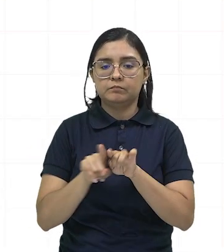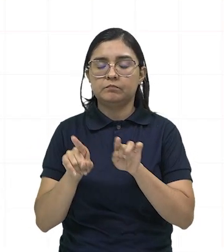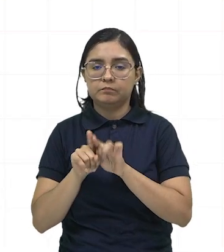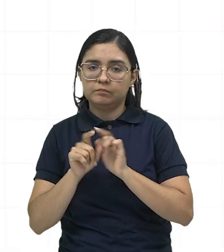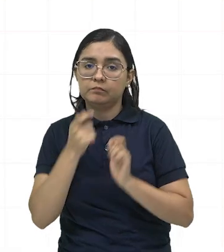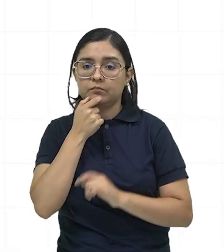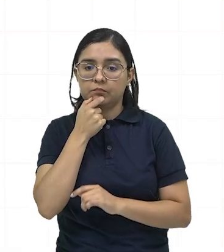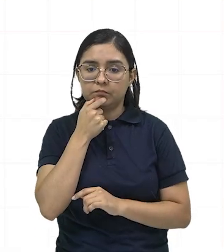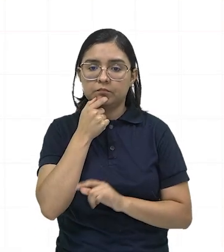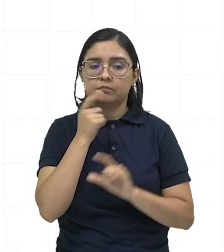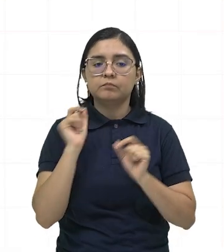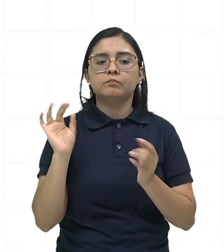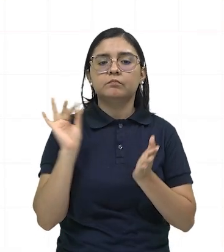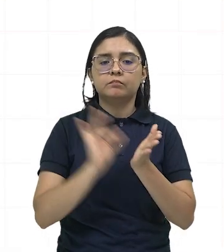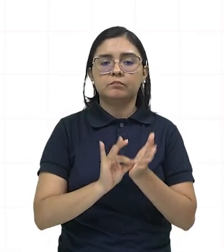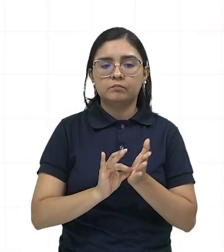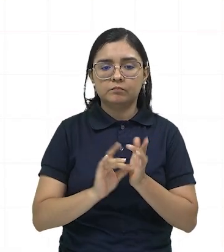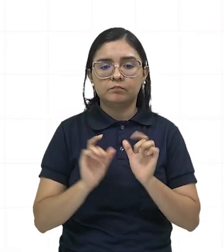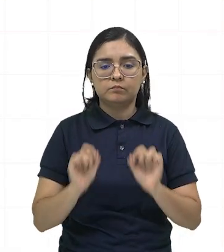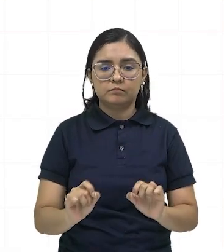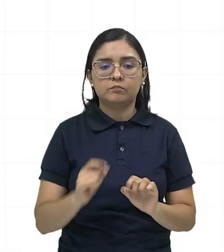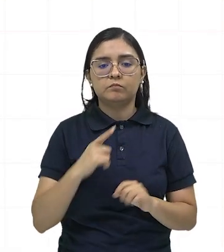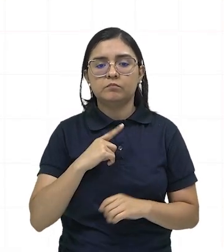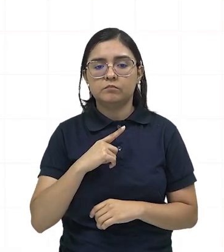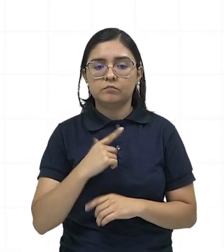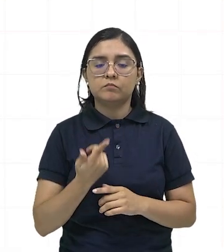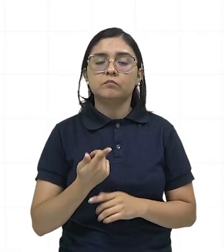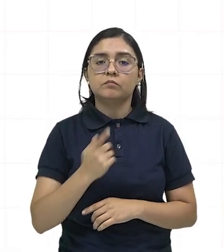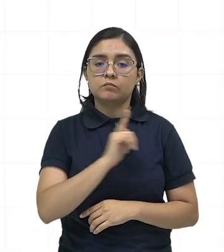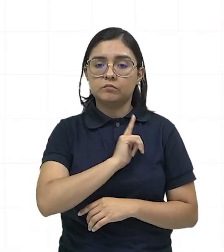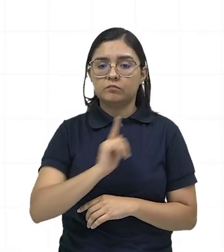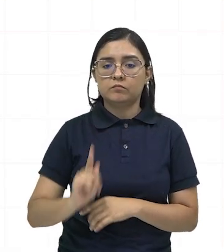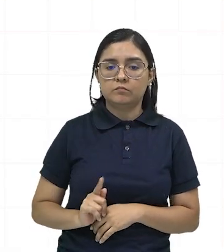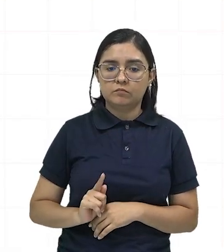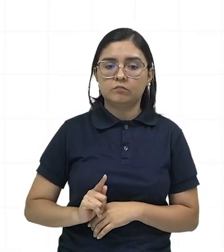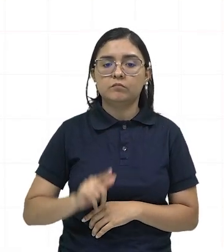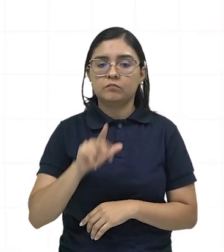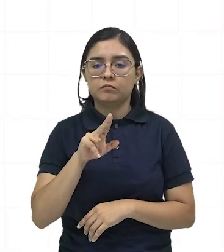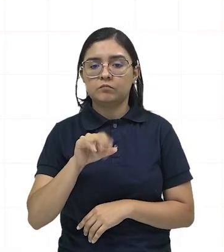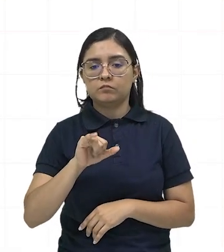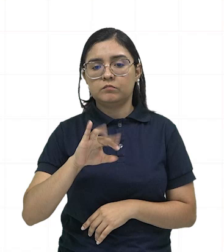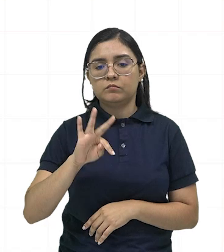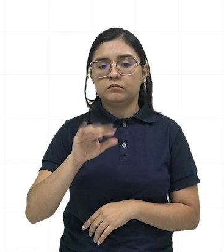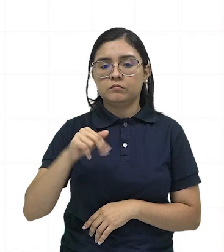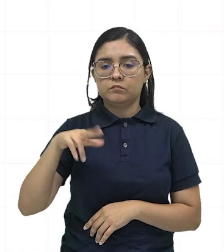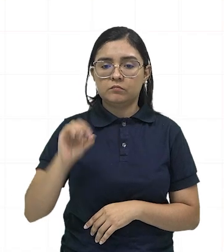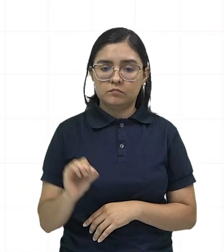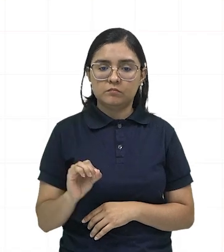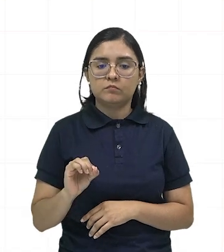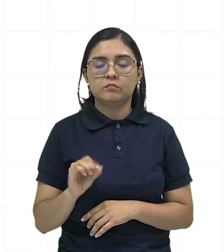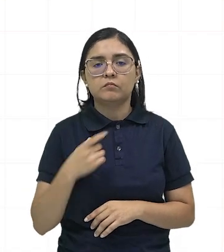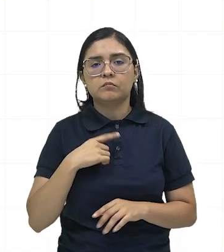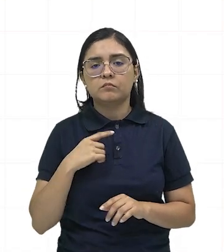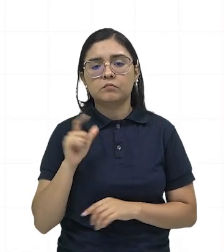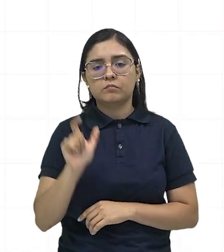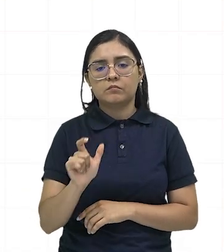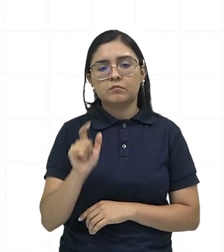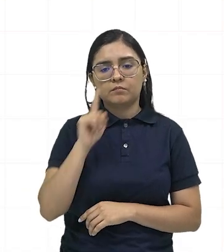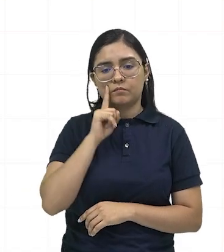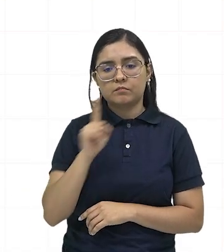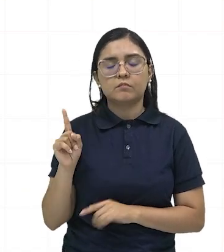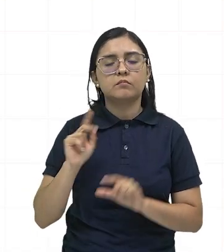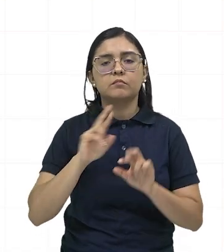a legitimidade do governo lusitano. Quando vocês estiverem estudando e lendo no texto a palavra luso ou